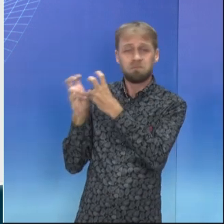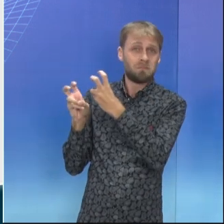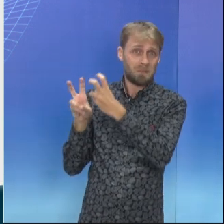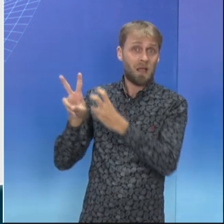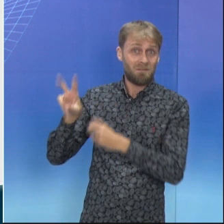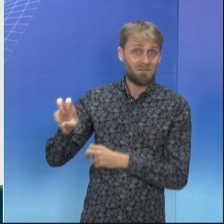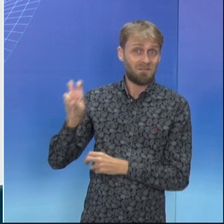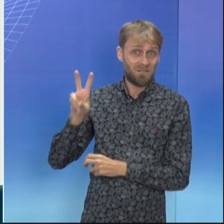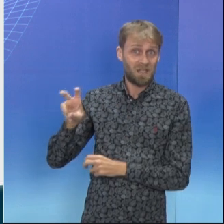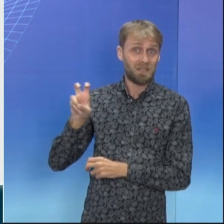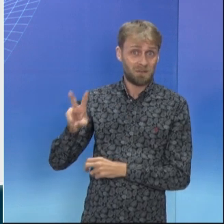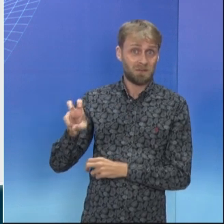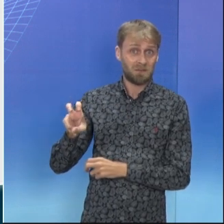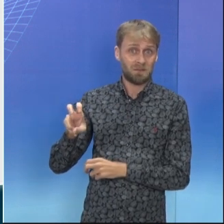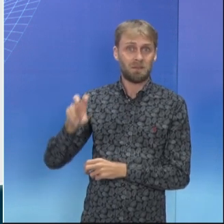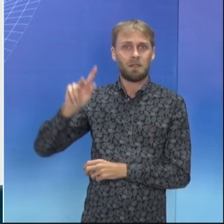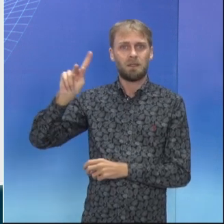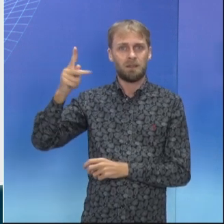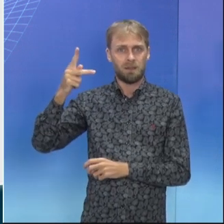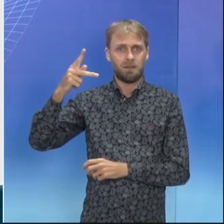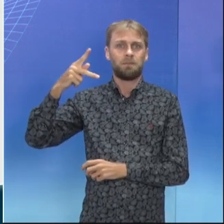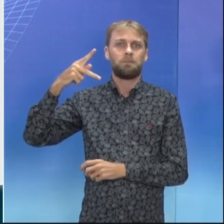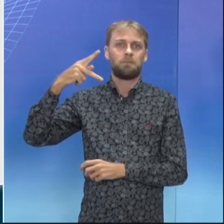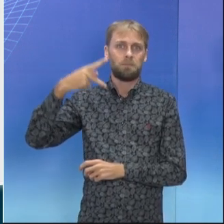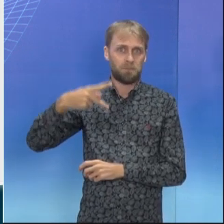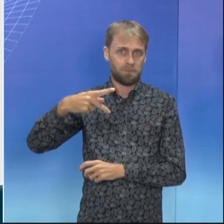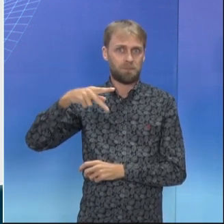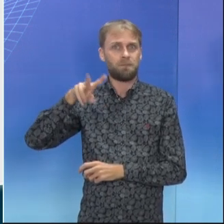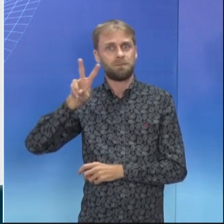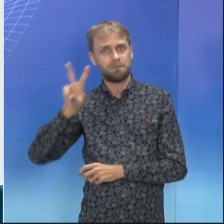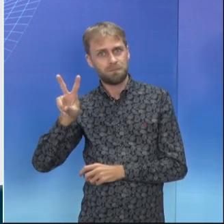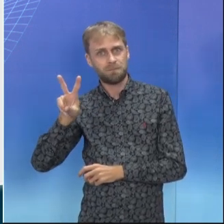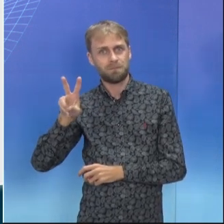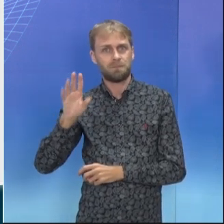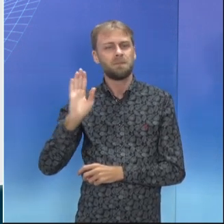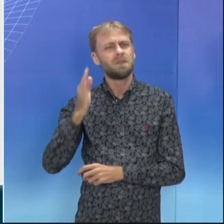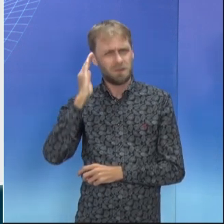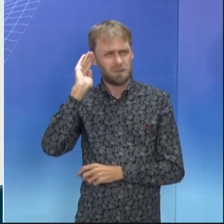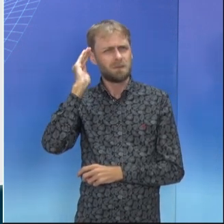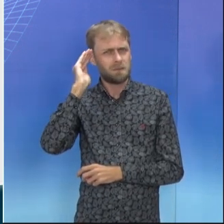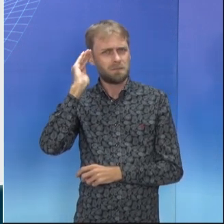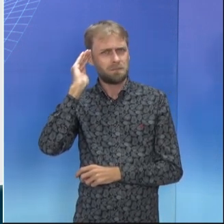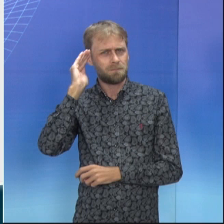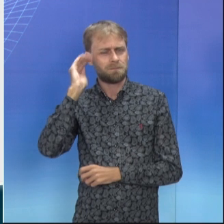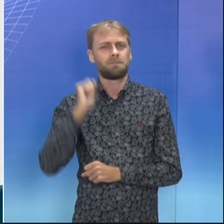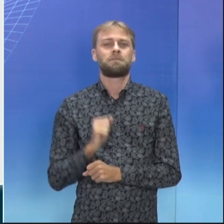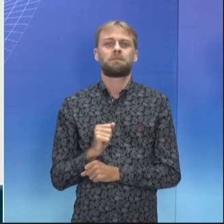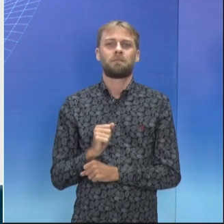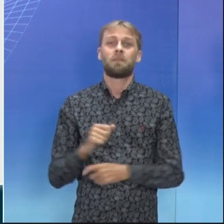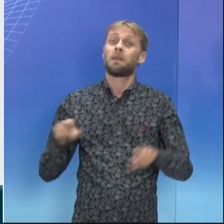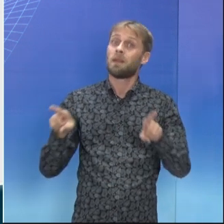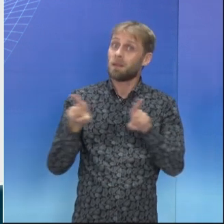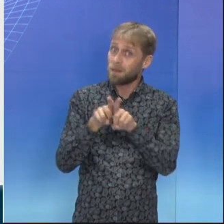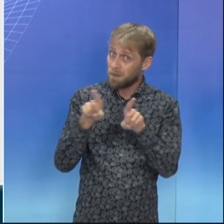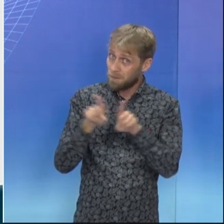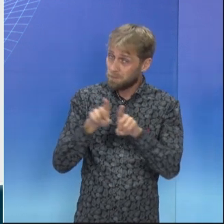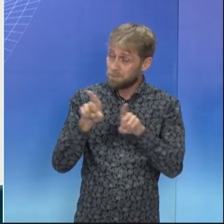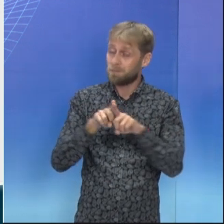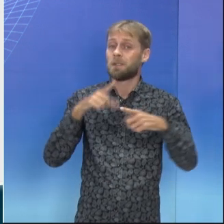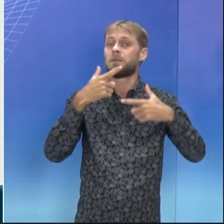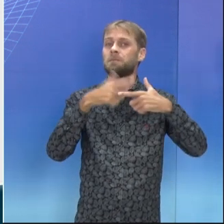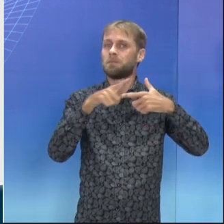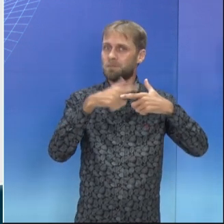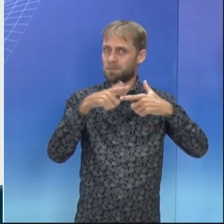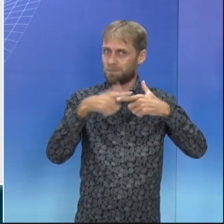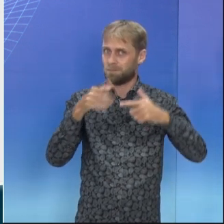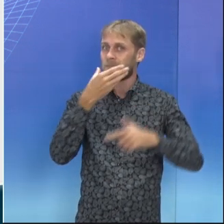para perceber que fala de um vírus, que é o HPV. Né? Vocês já viram falar a respeito? E aqui fala, é